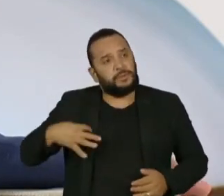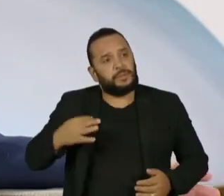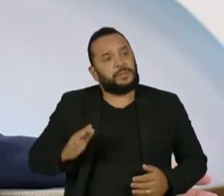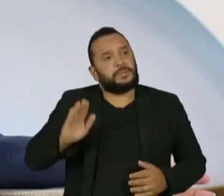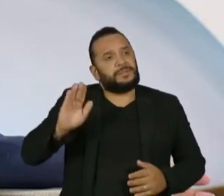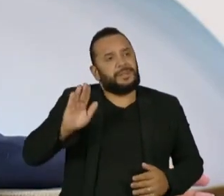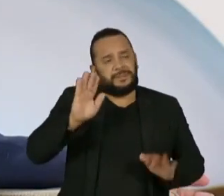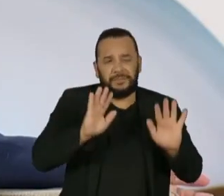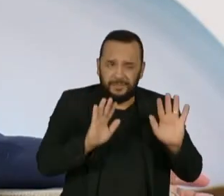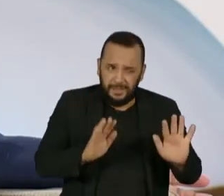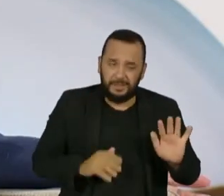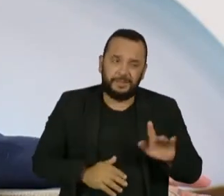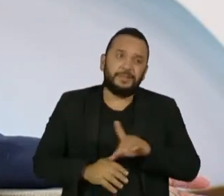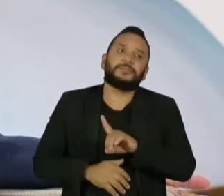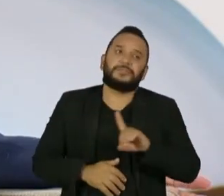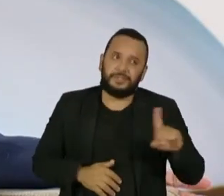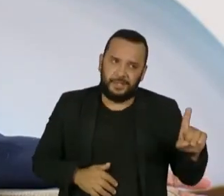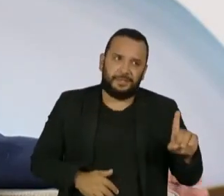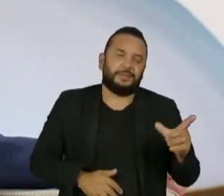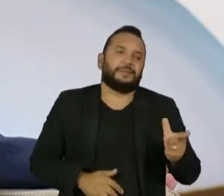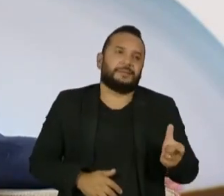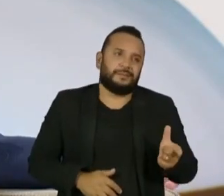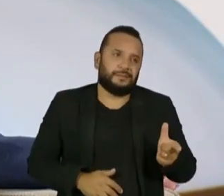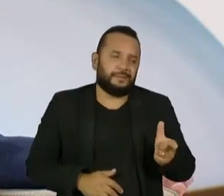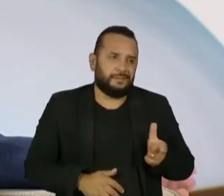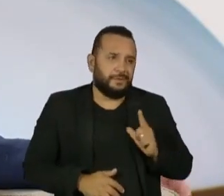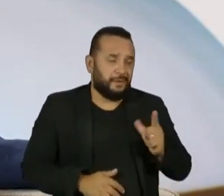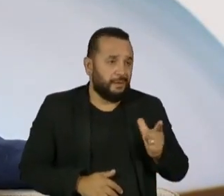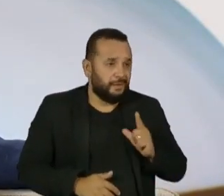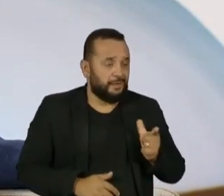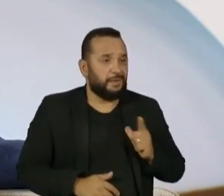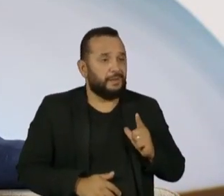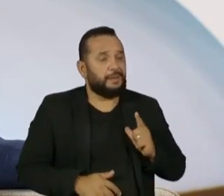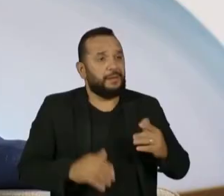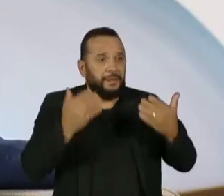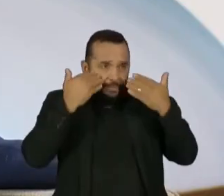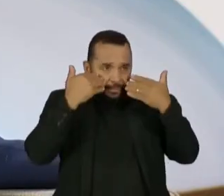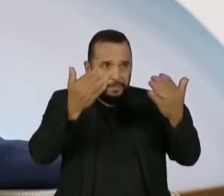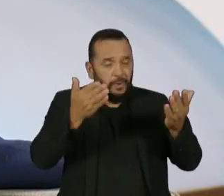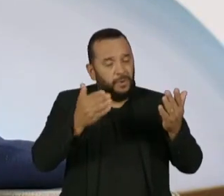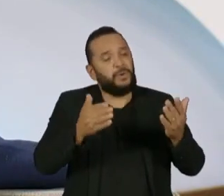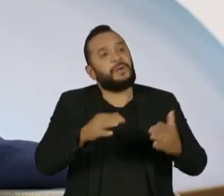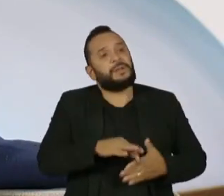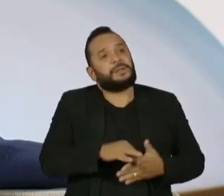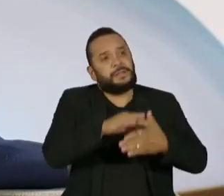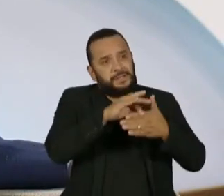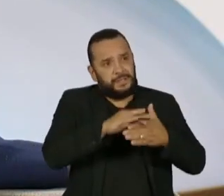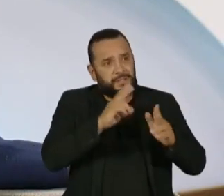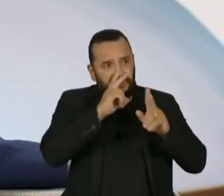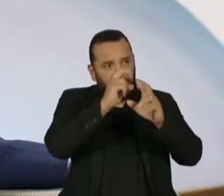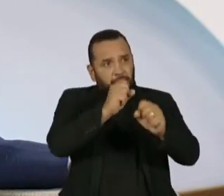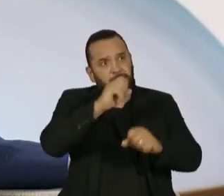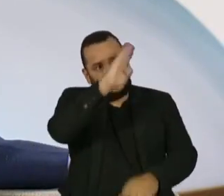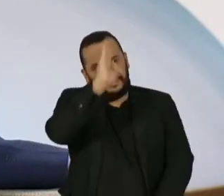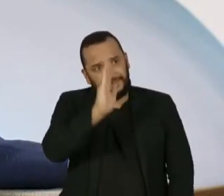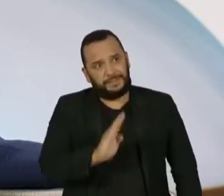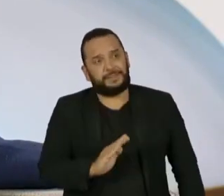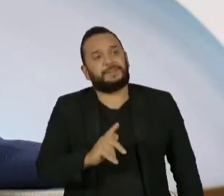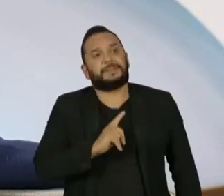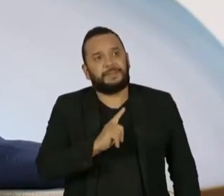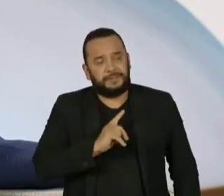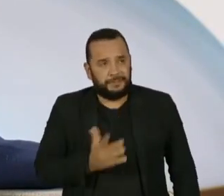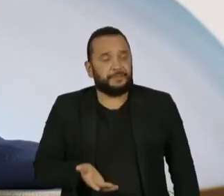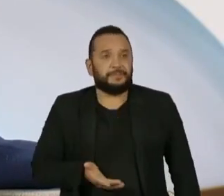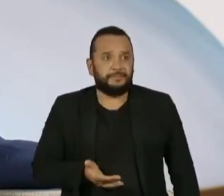Agora, a direita tem, é evidente, isso é público e notório, lideranças expressivas de caráter nacional, né, que